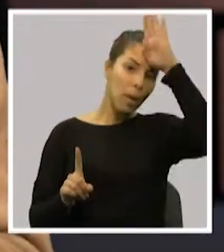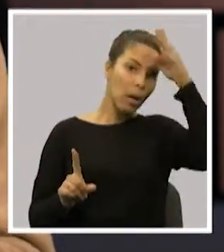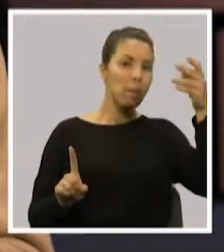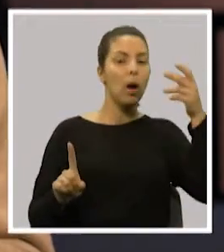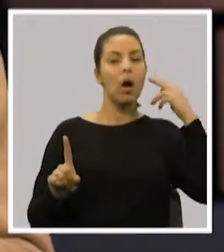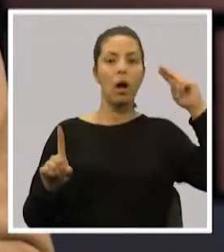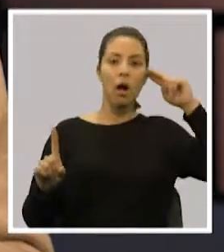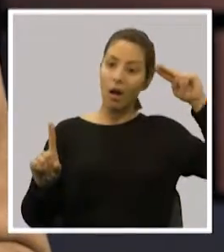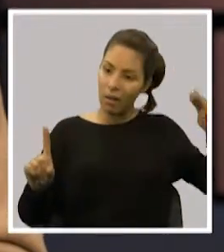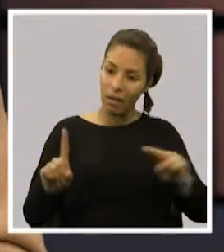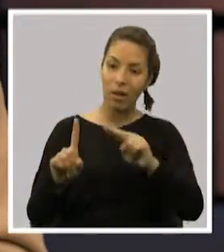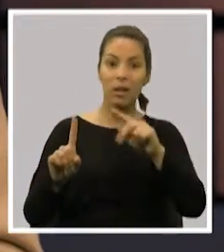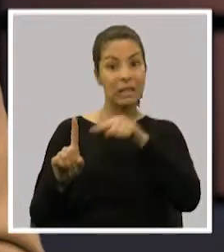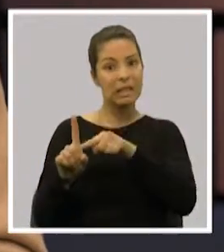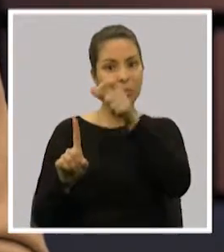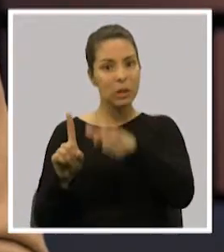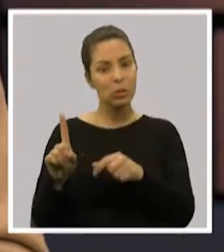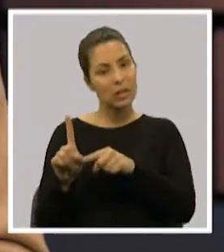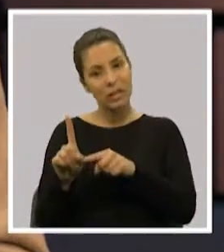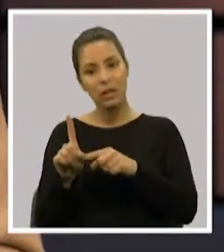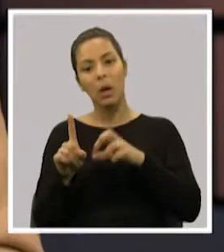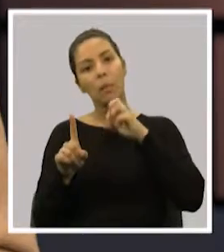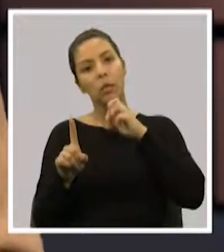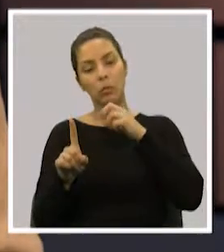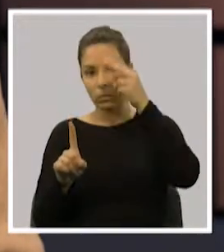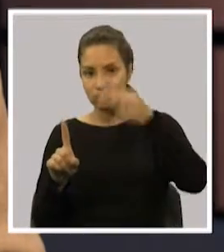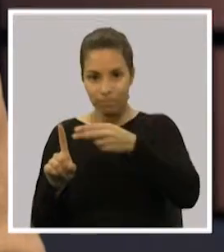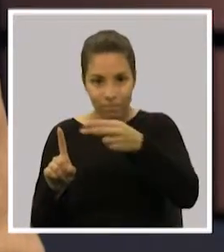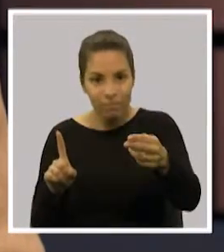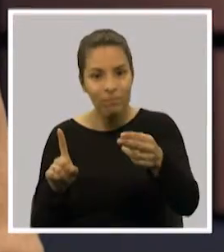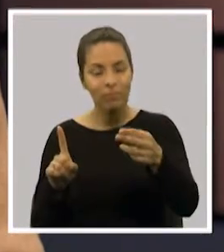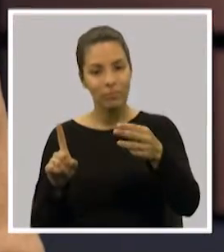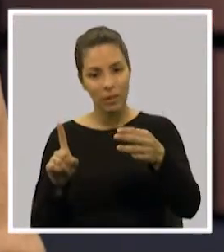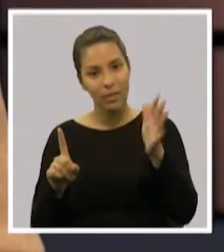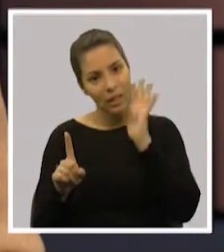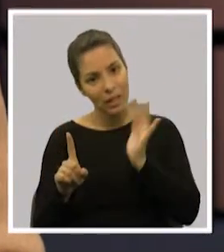lá de propósito à Bulgária fazer essa celebração.